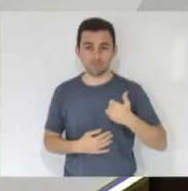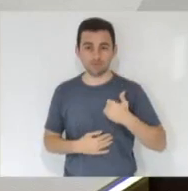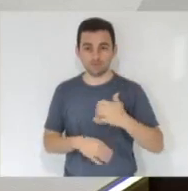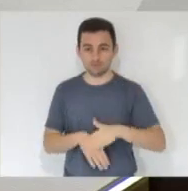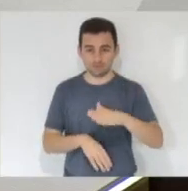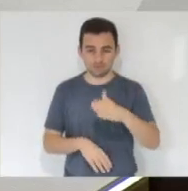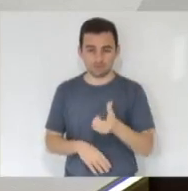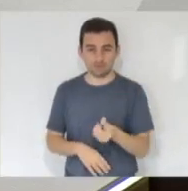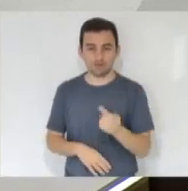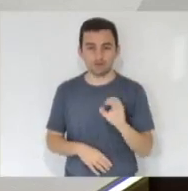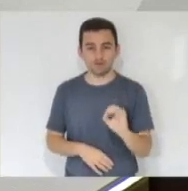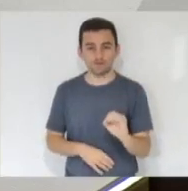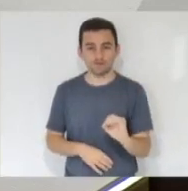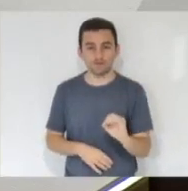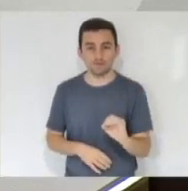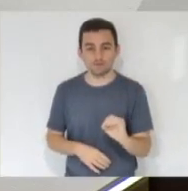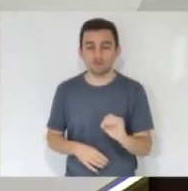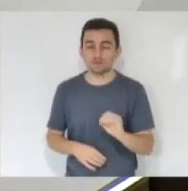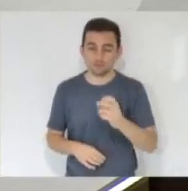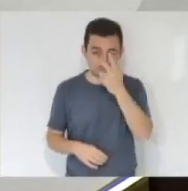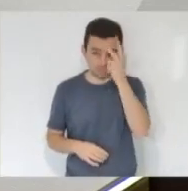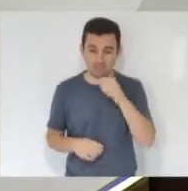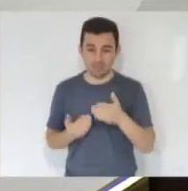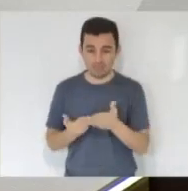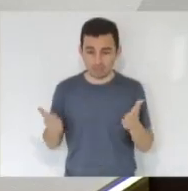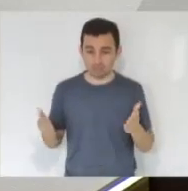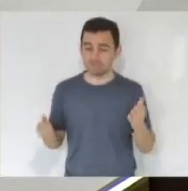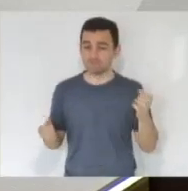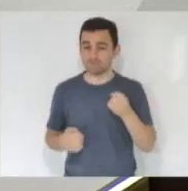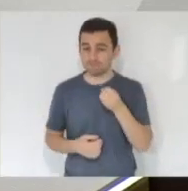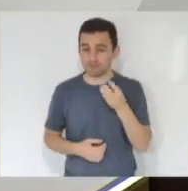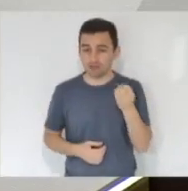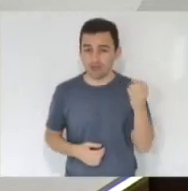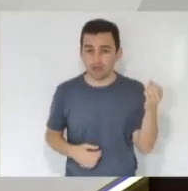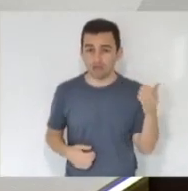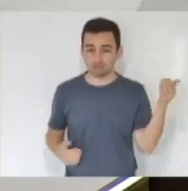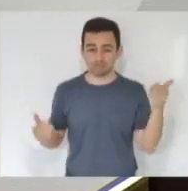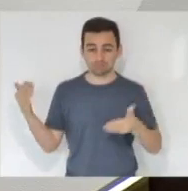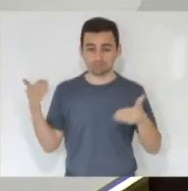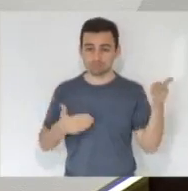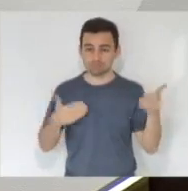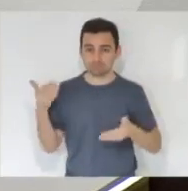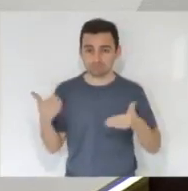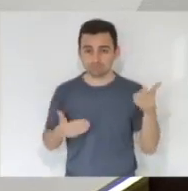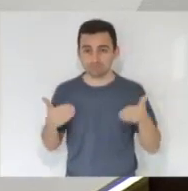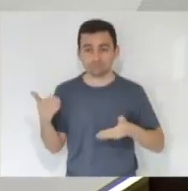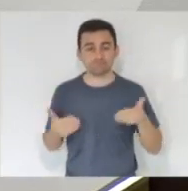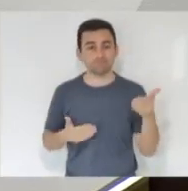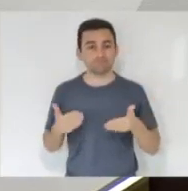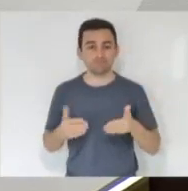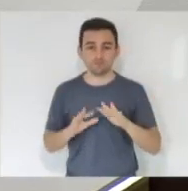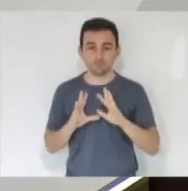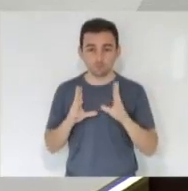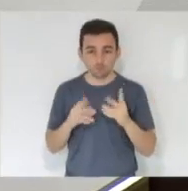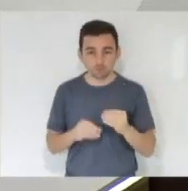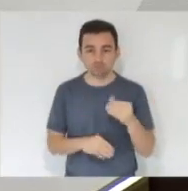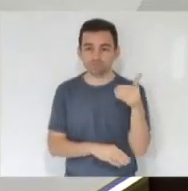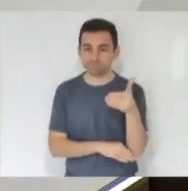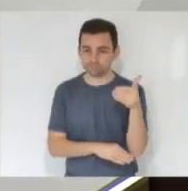estão viajando, estão passeando, estão ocupando nossas redes hoteleiras. E o setor